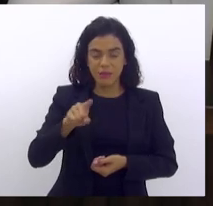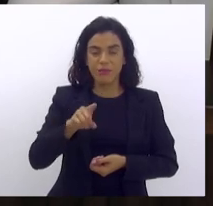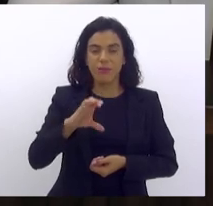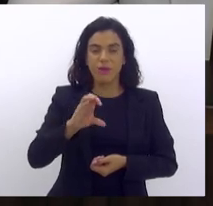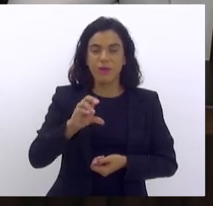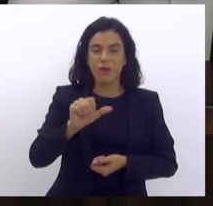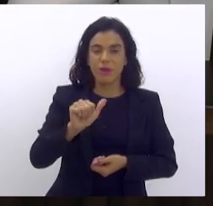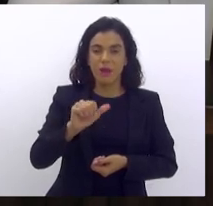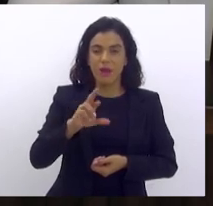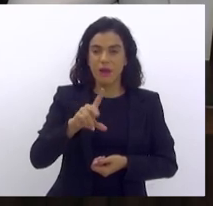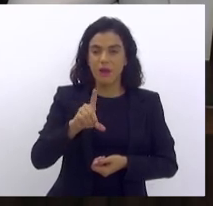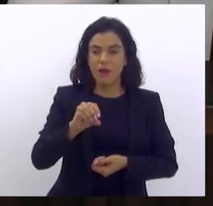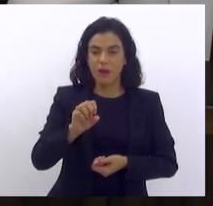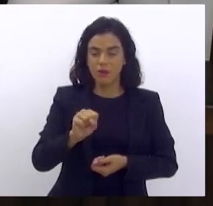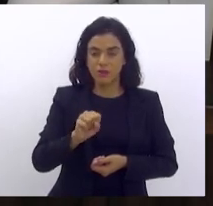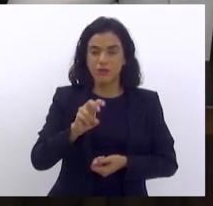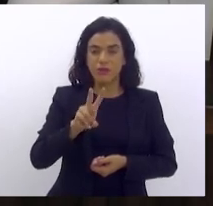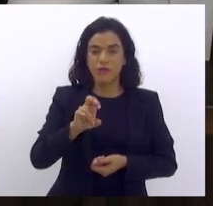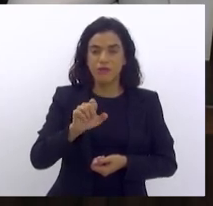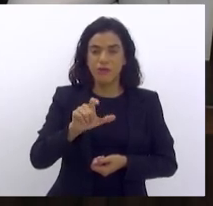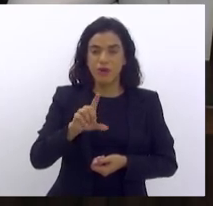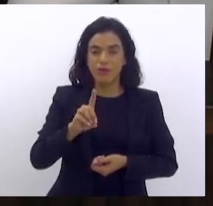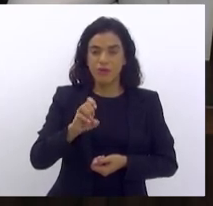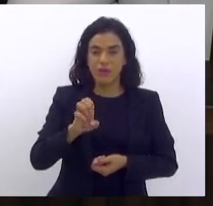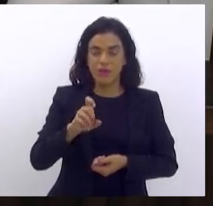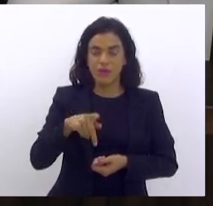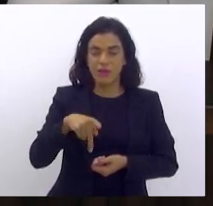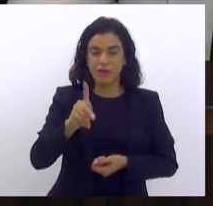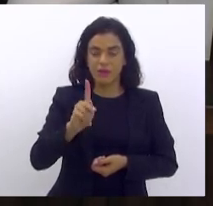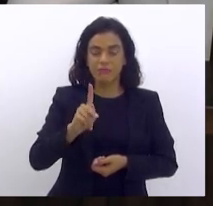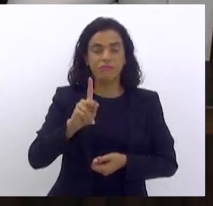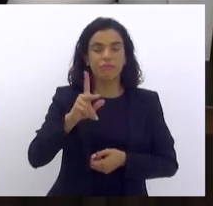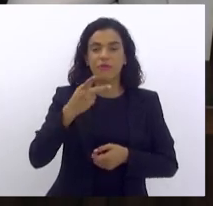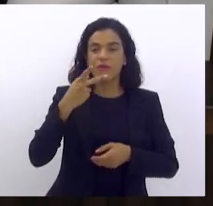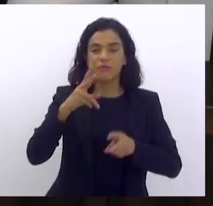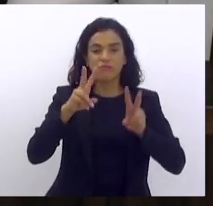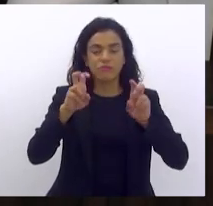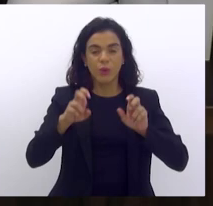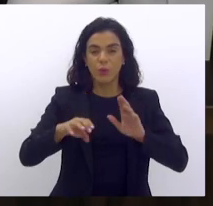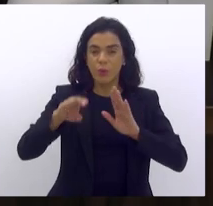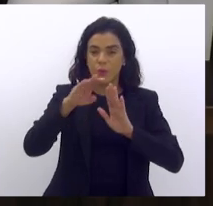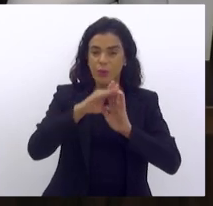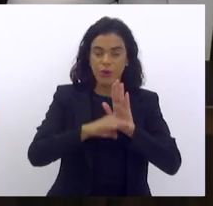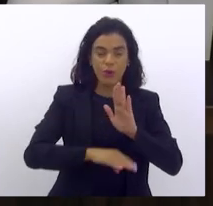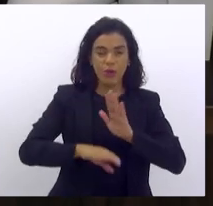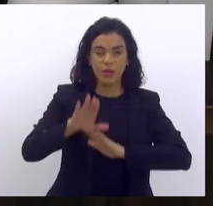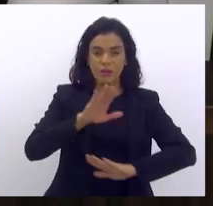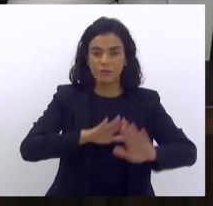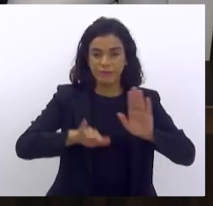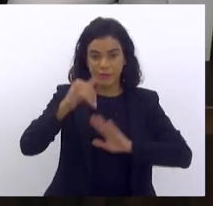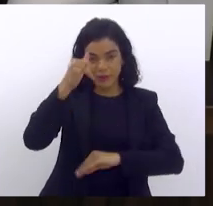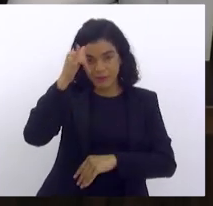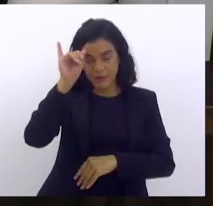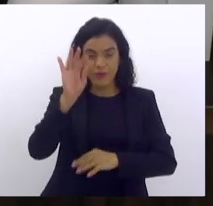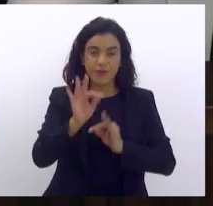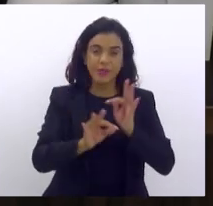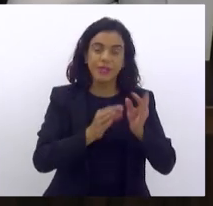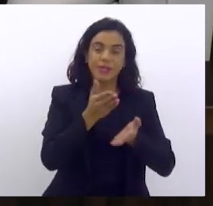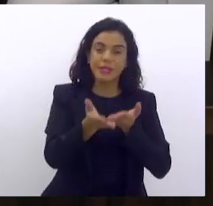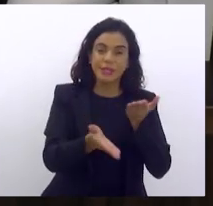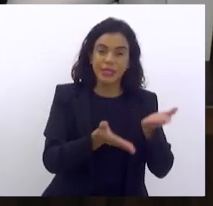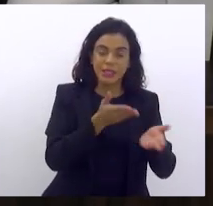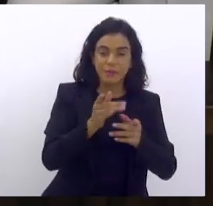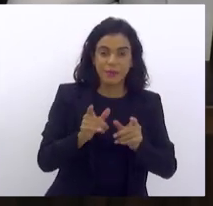Macedo, Valdec da Saúde, que institui no Programa de Prevenção e Tratamento